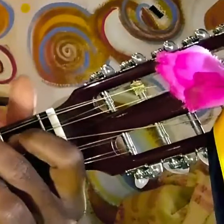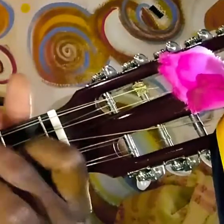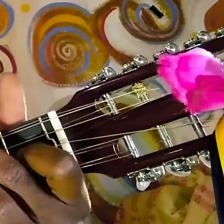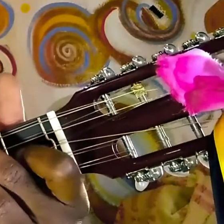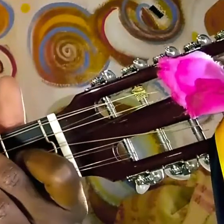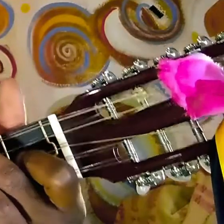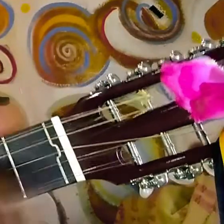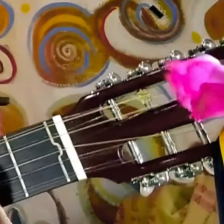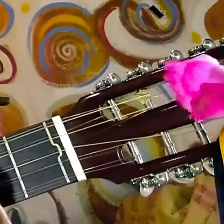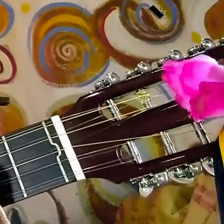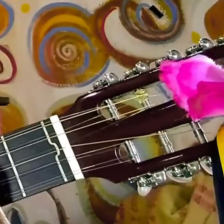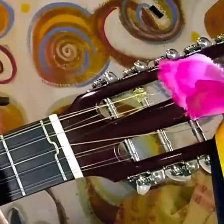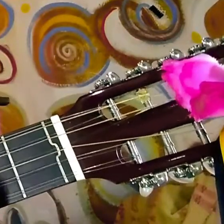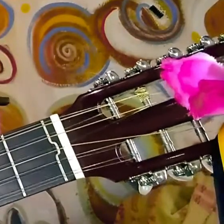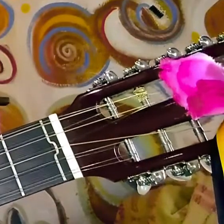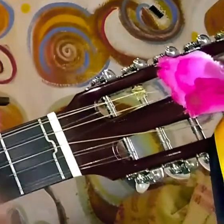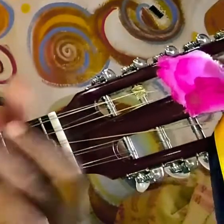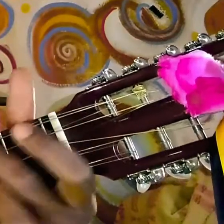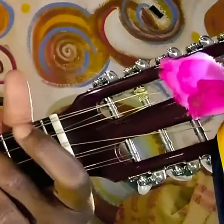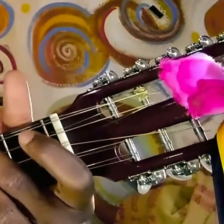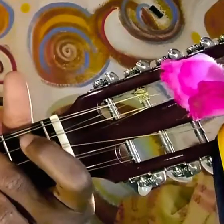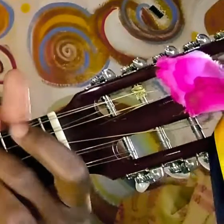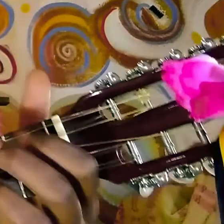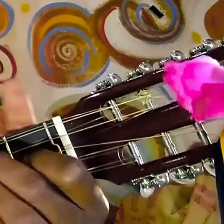chega para ti